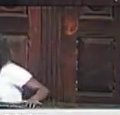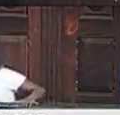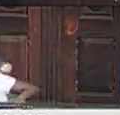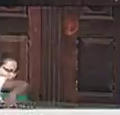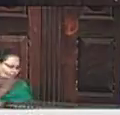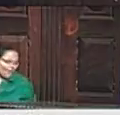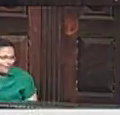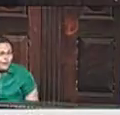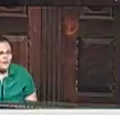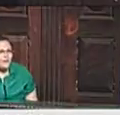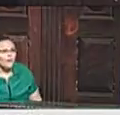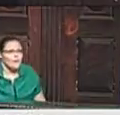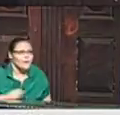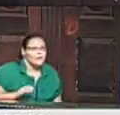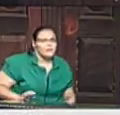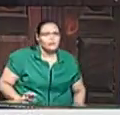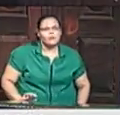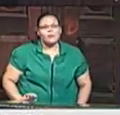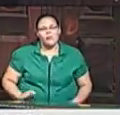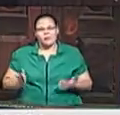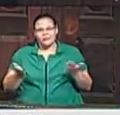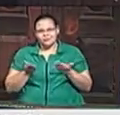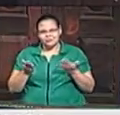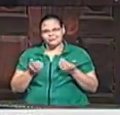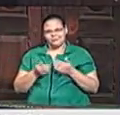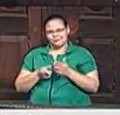antes do início